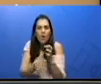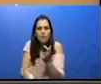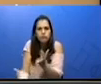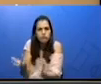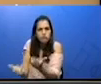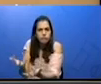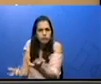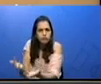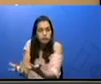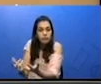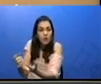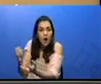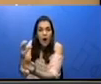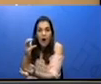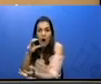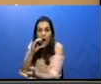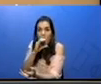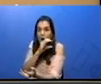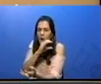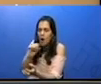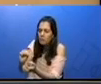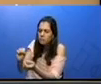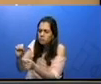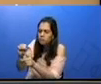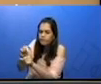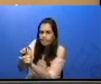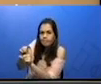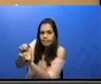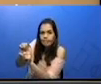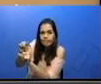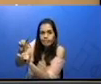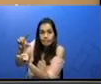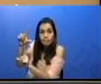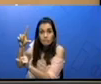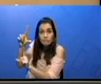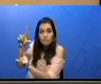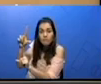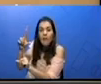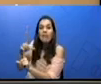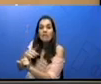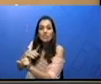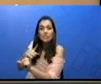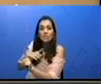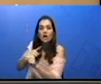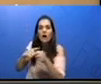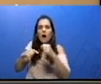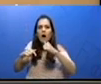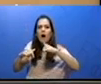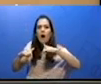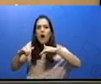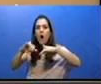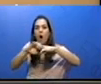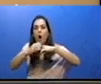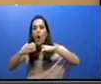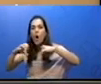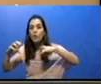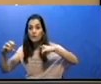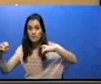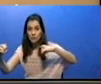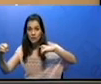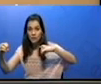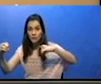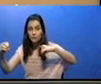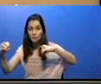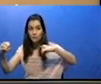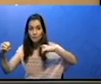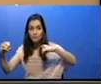que durante o aquecimento existia a presença do gás oxigênio, né, durante esse aquecimento, em